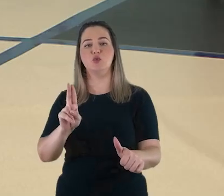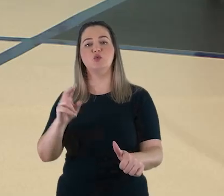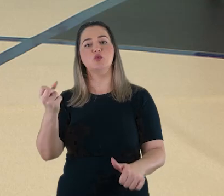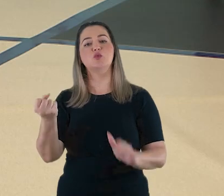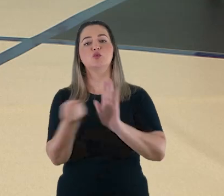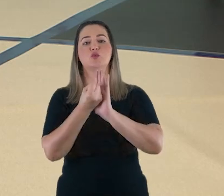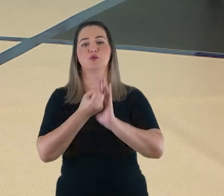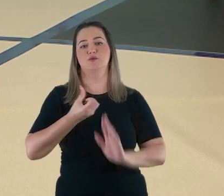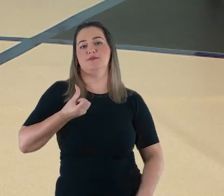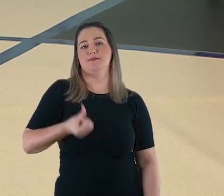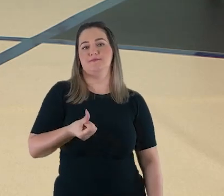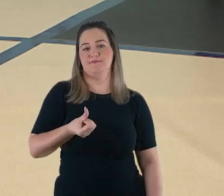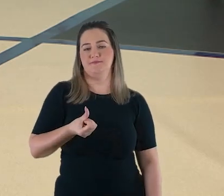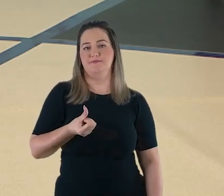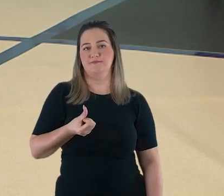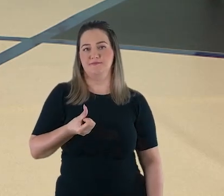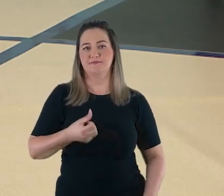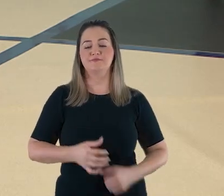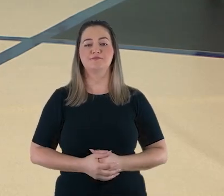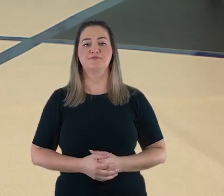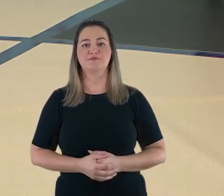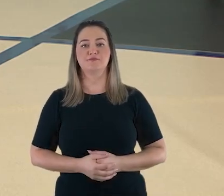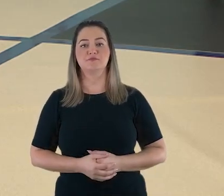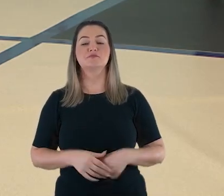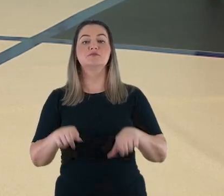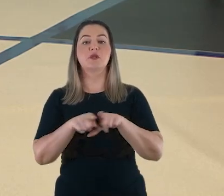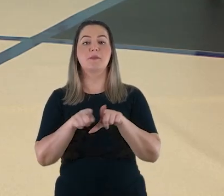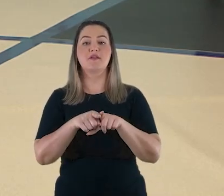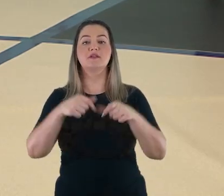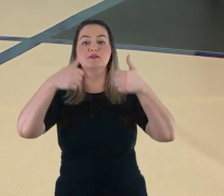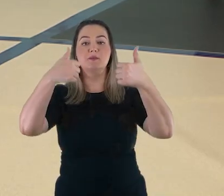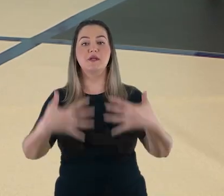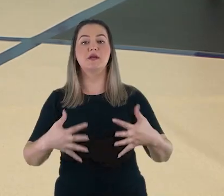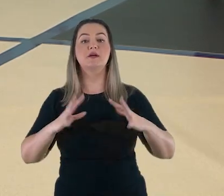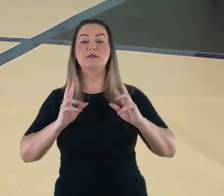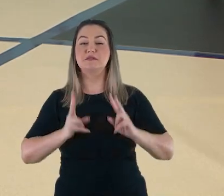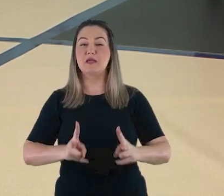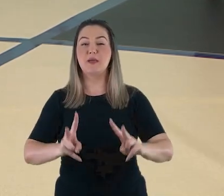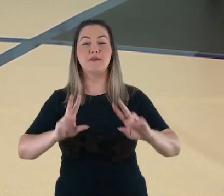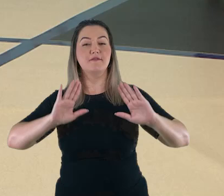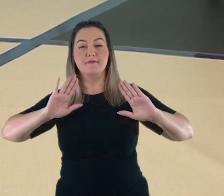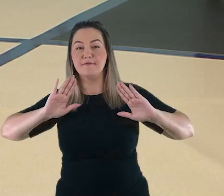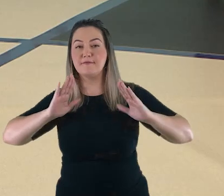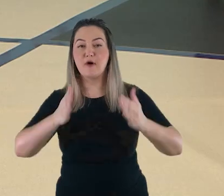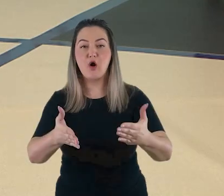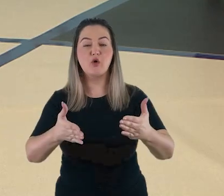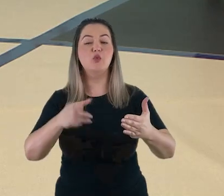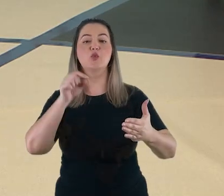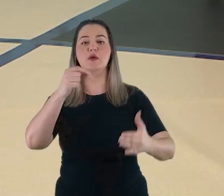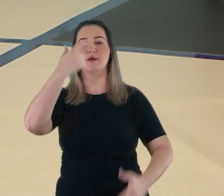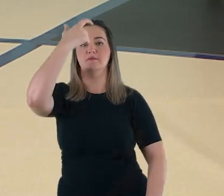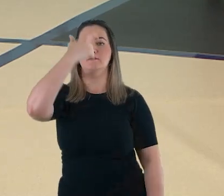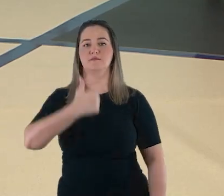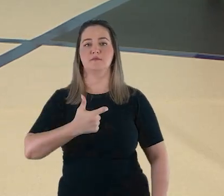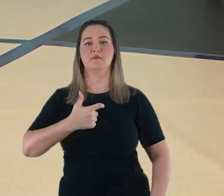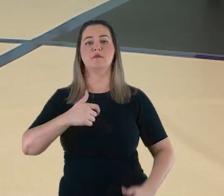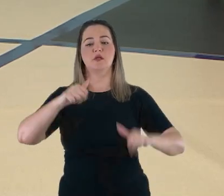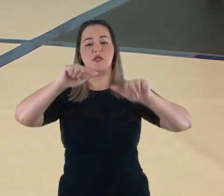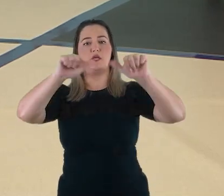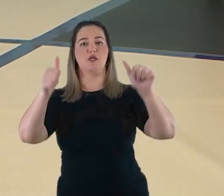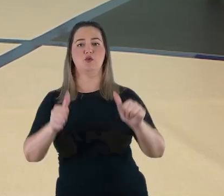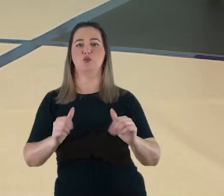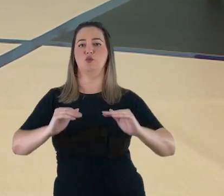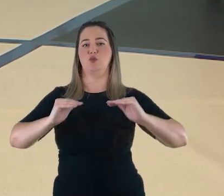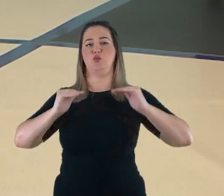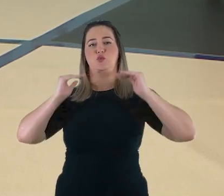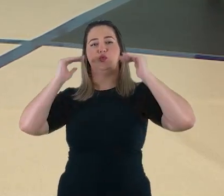Os textos de exaltação de An ou Anu colocam sempre ênfase particular em sua posição como Deus